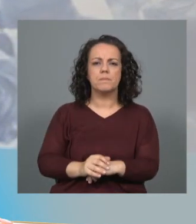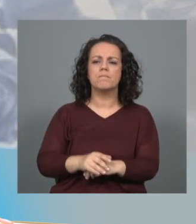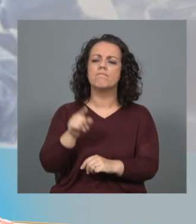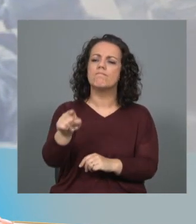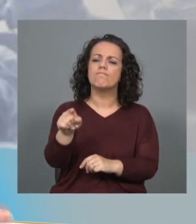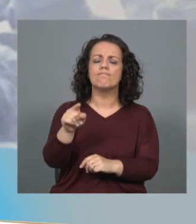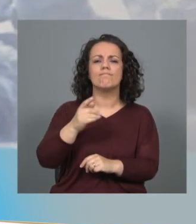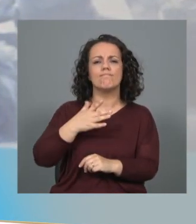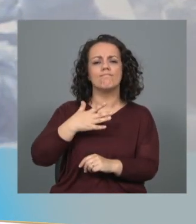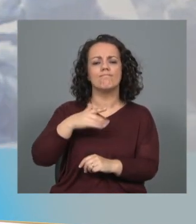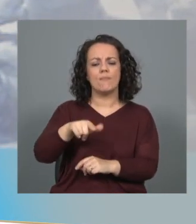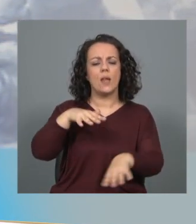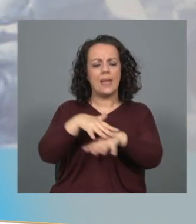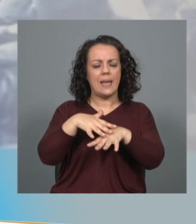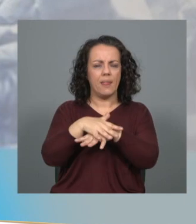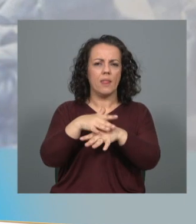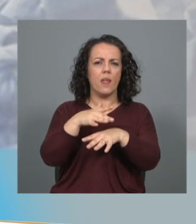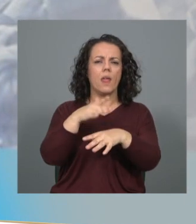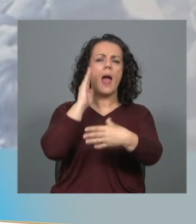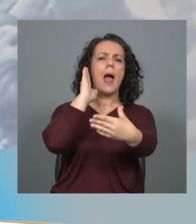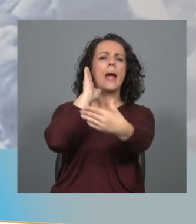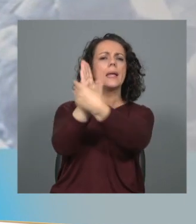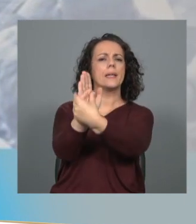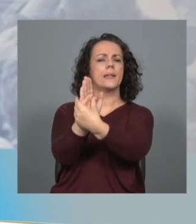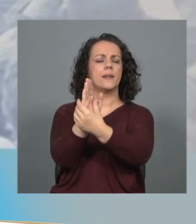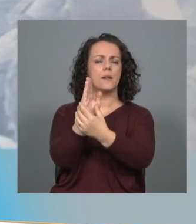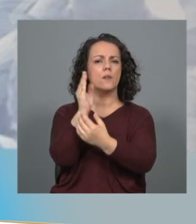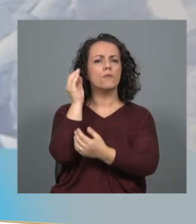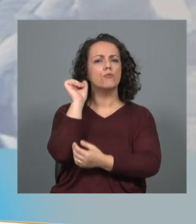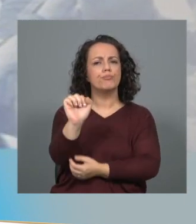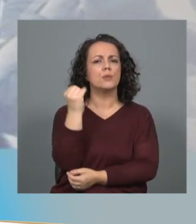com esta rede de arquivos de instituições religiosas que